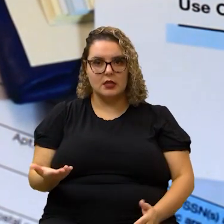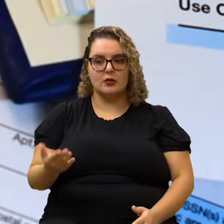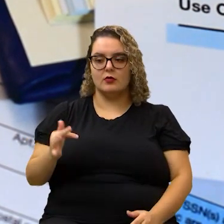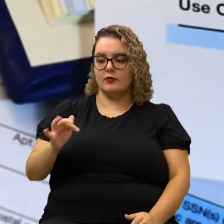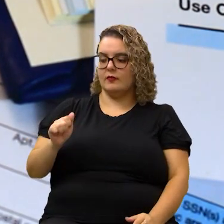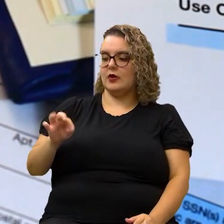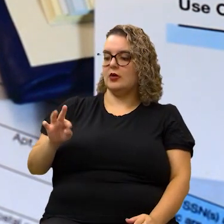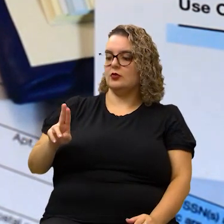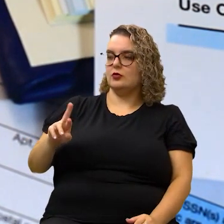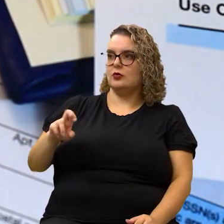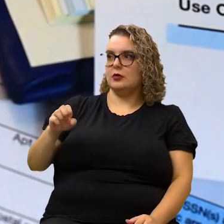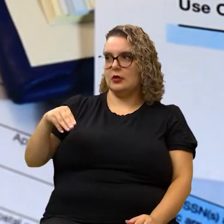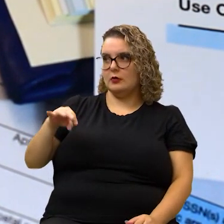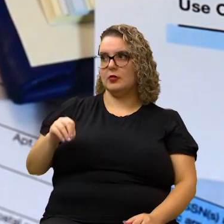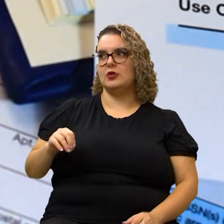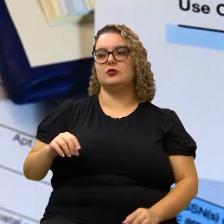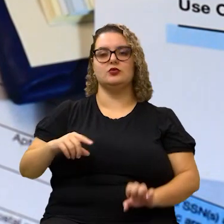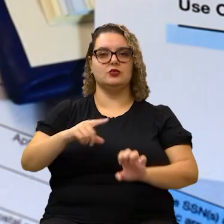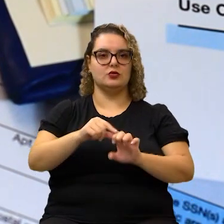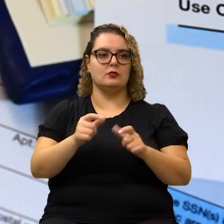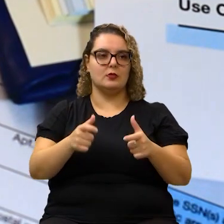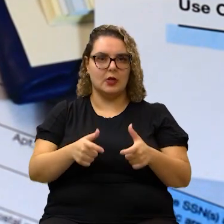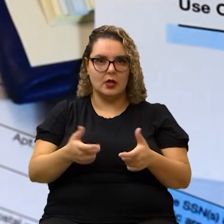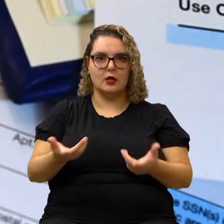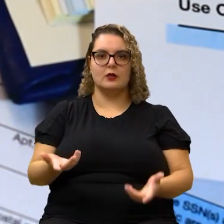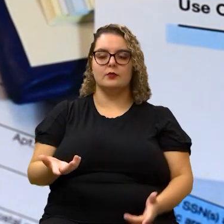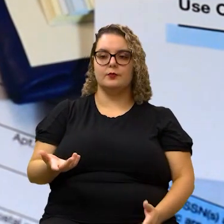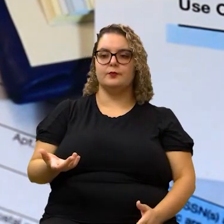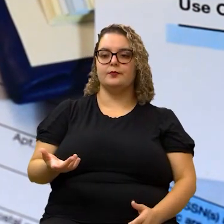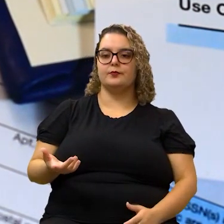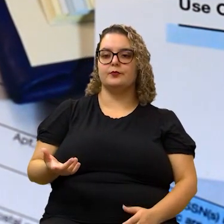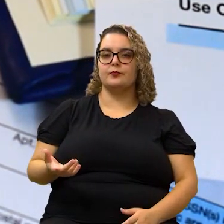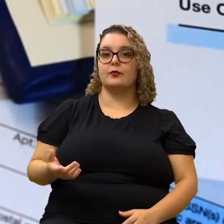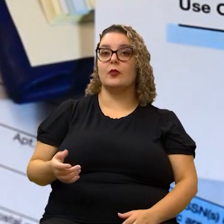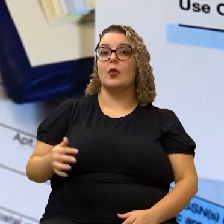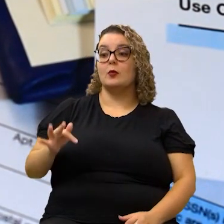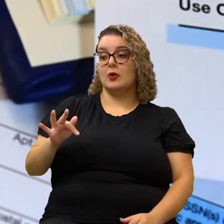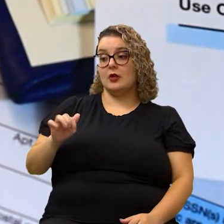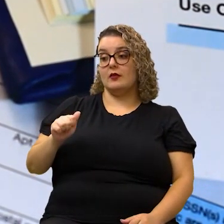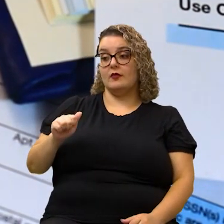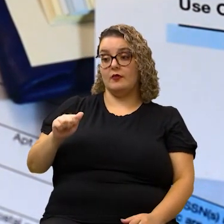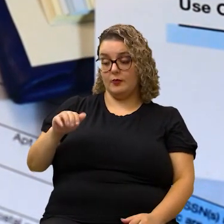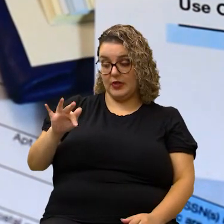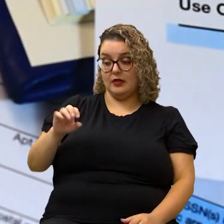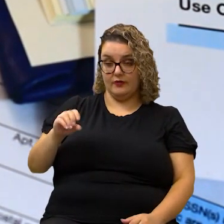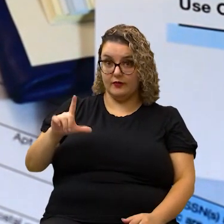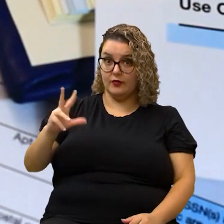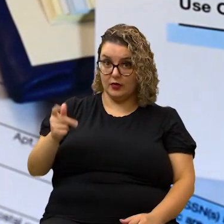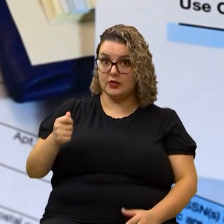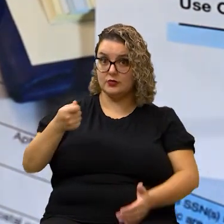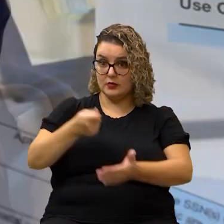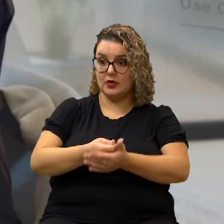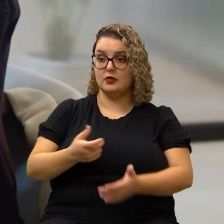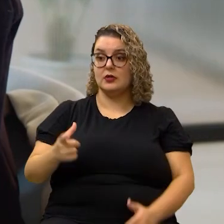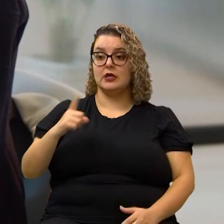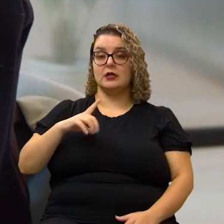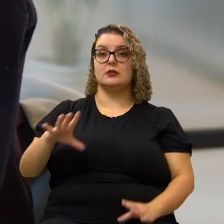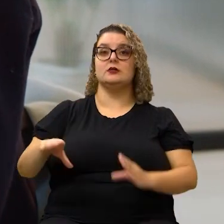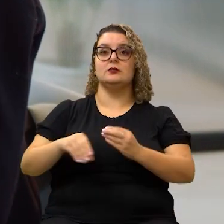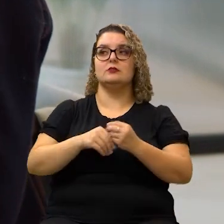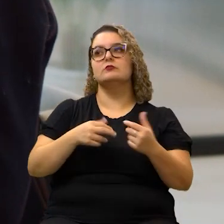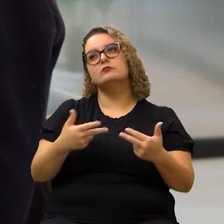ainda com faturamento de empresa de pequeno porte ou microempresa, automaticamente sobre a folha de pagamento dela, ela já vai ter um incremento ali